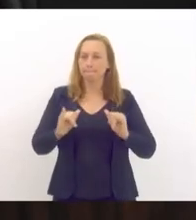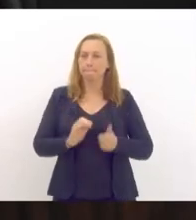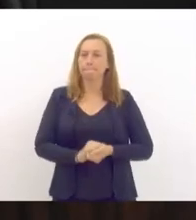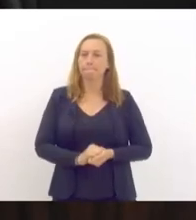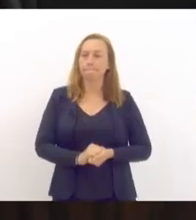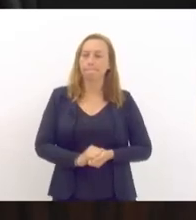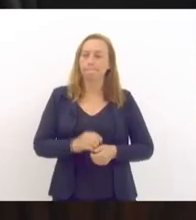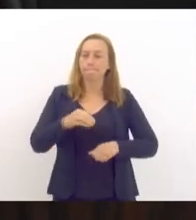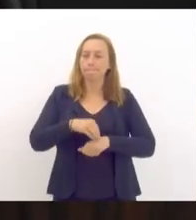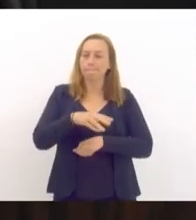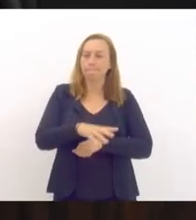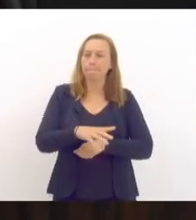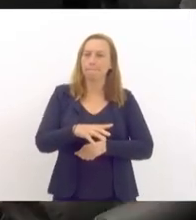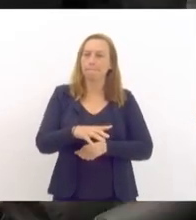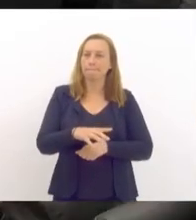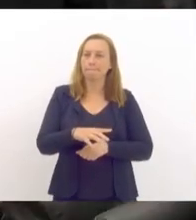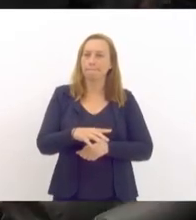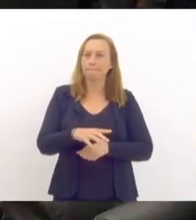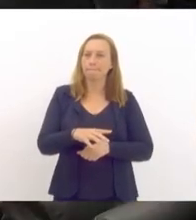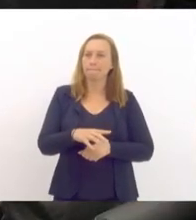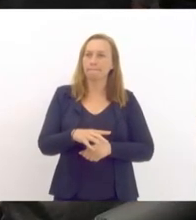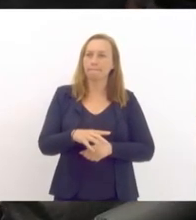indicação Legislativa